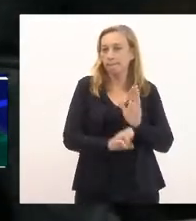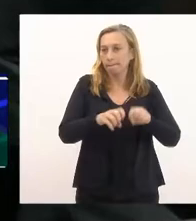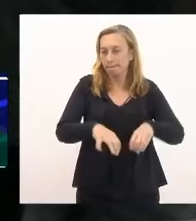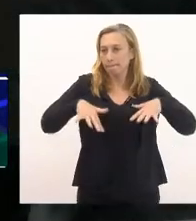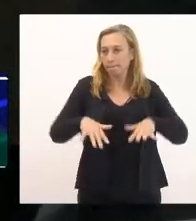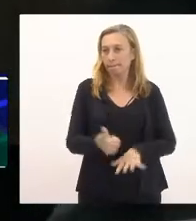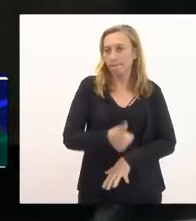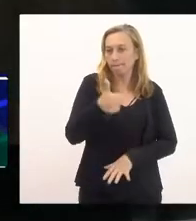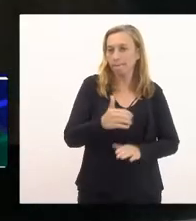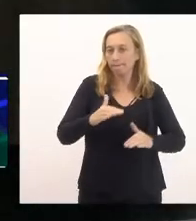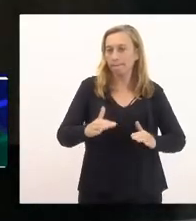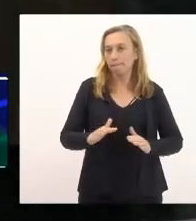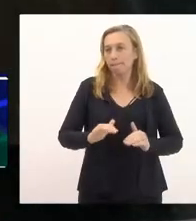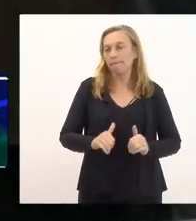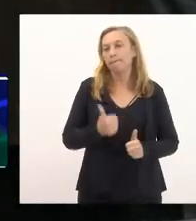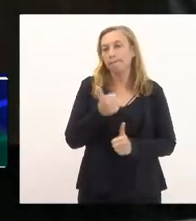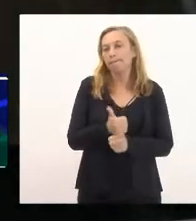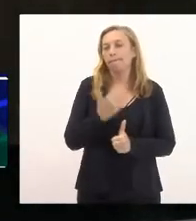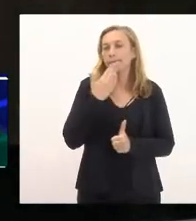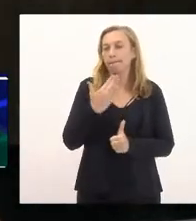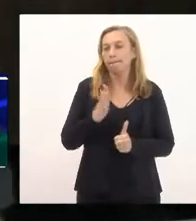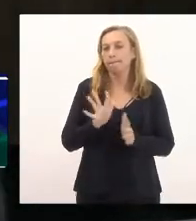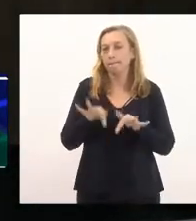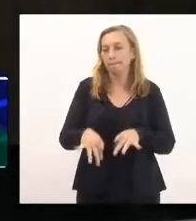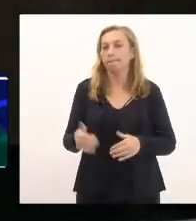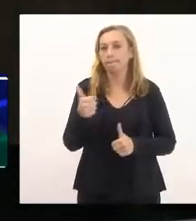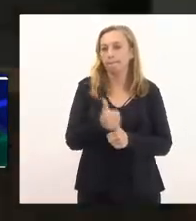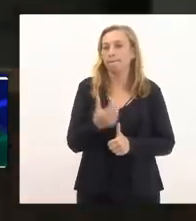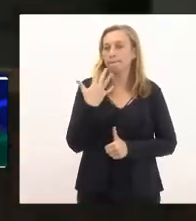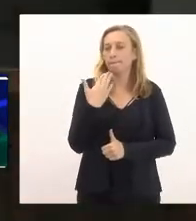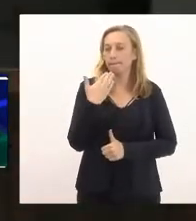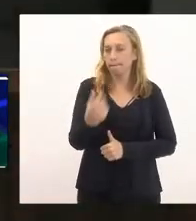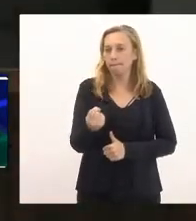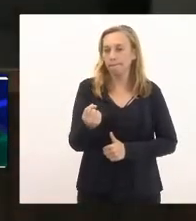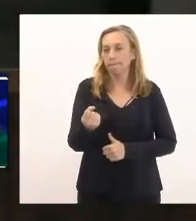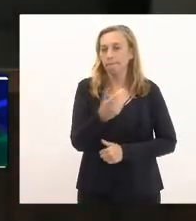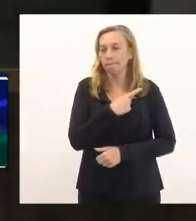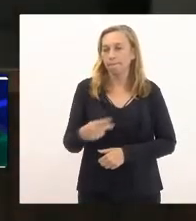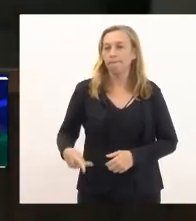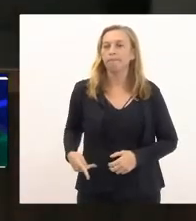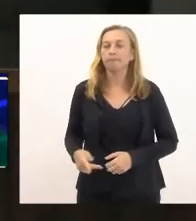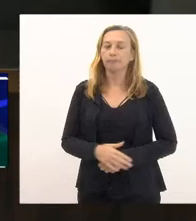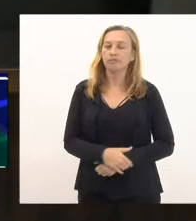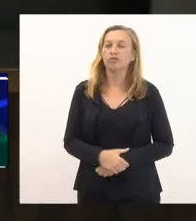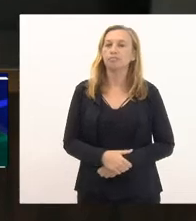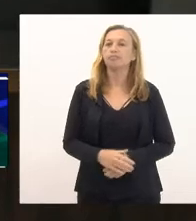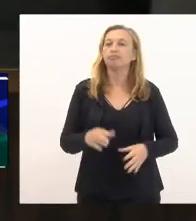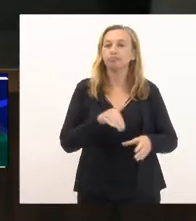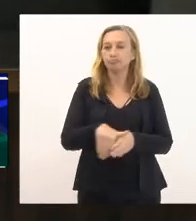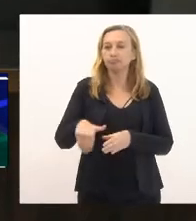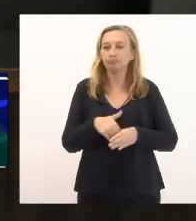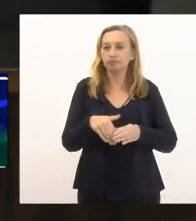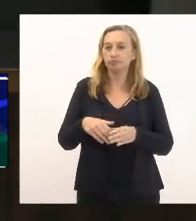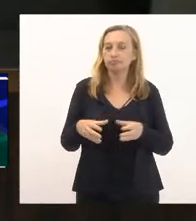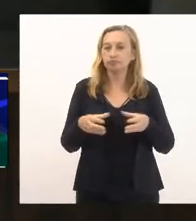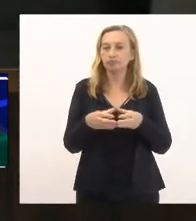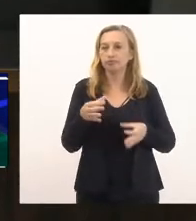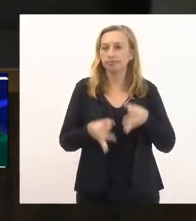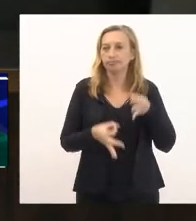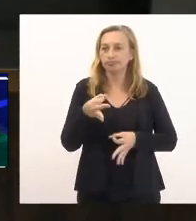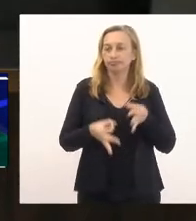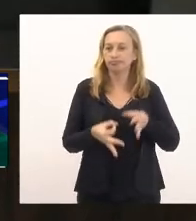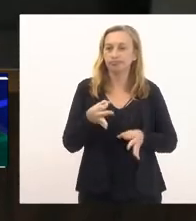concluindo por substitutivo e pedindo forma final de redação. Que a presidência defere. Então, em votação, parecer da Comissão de Constituição e